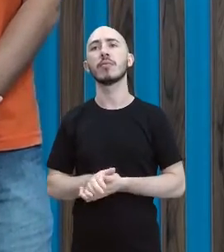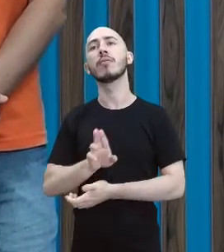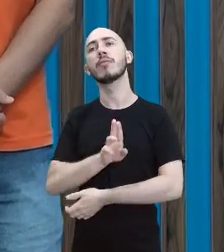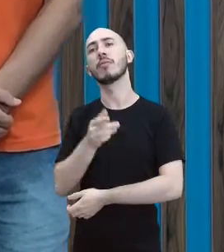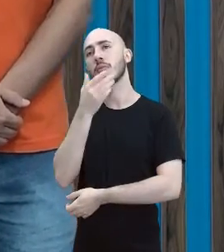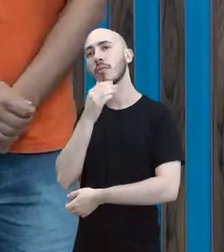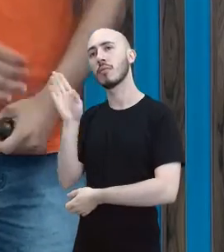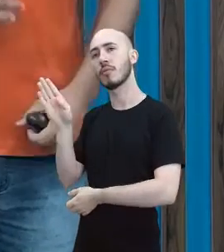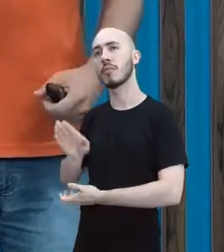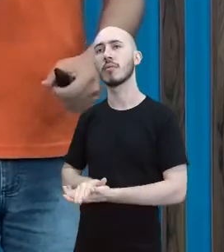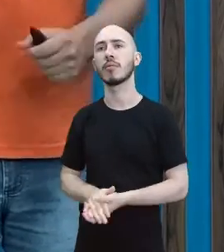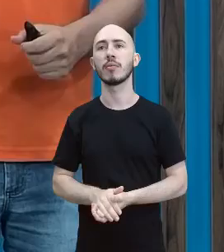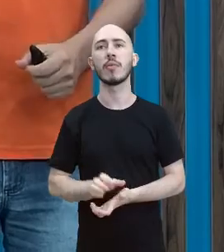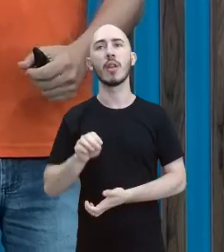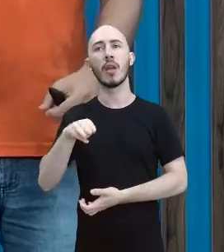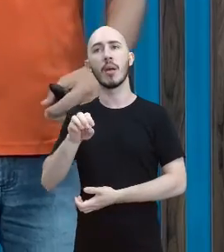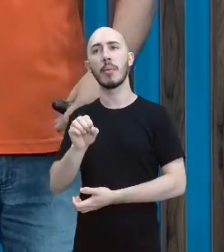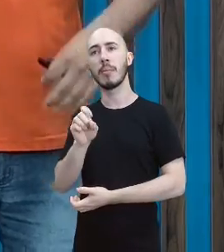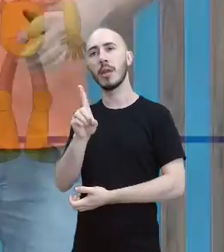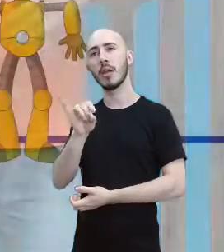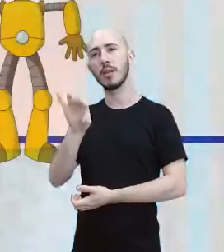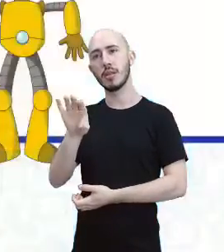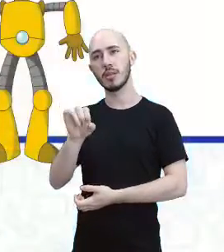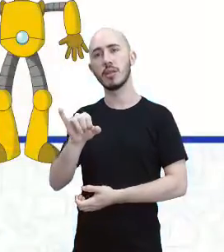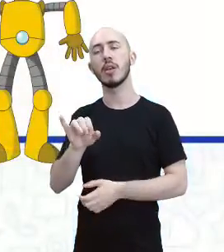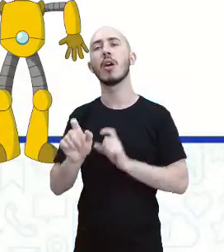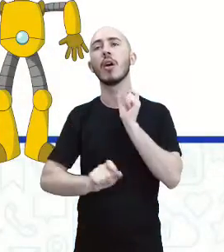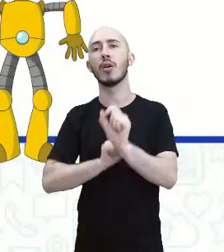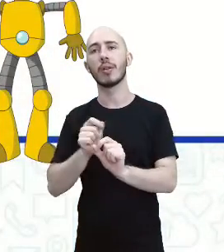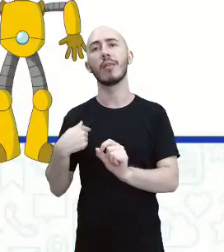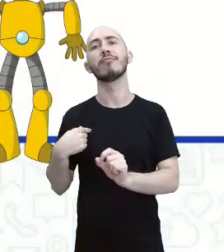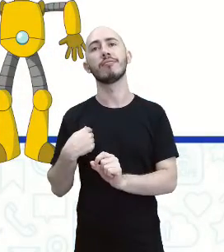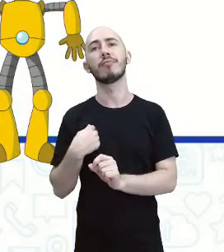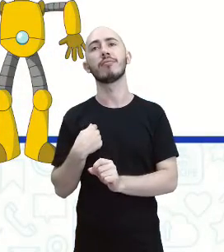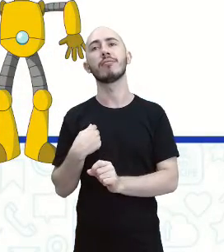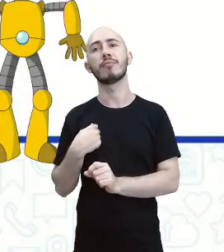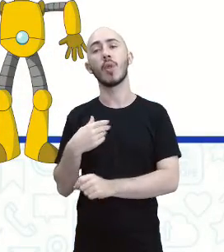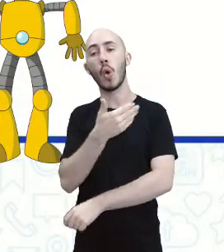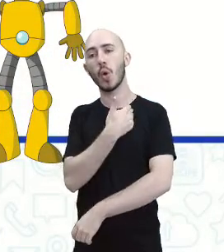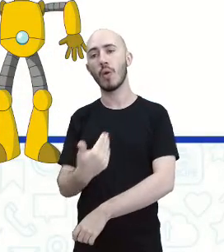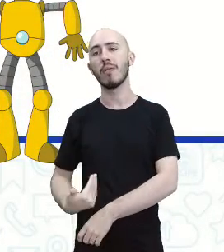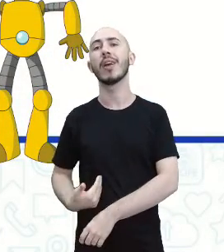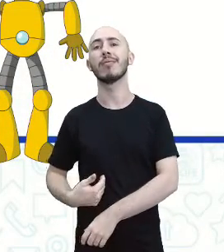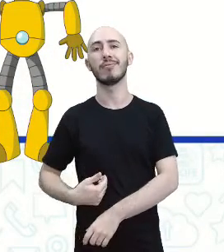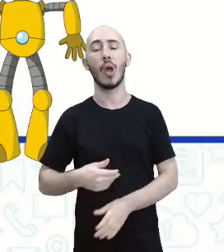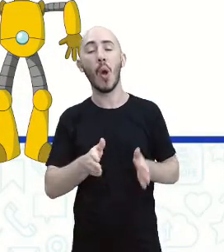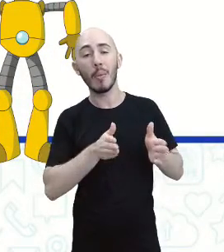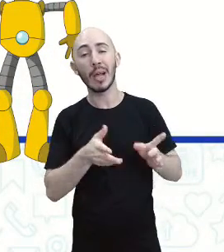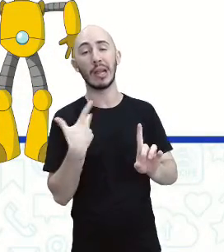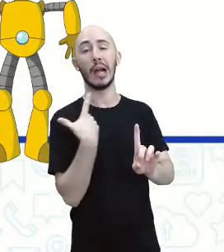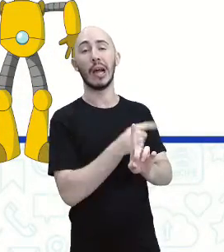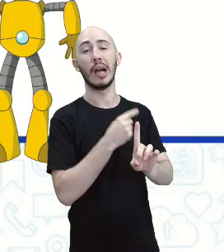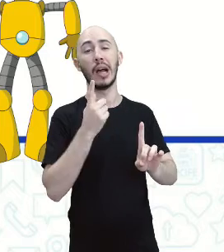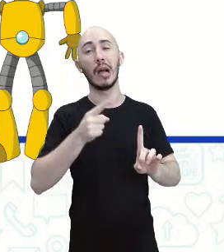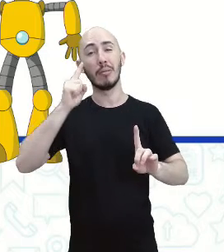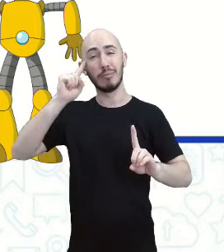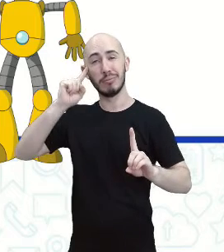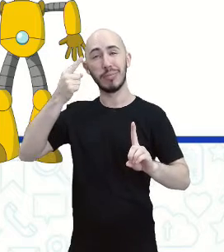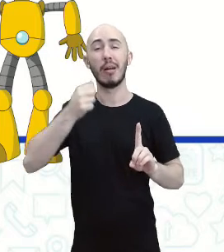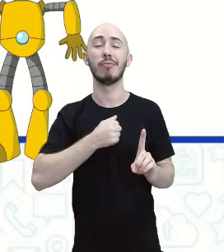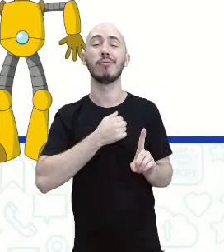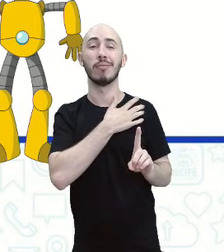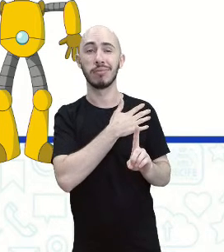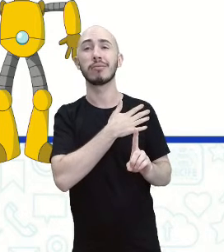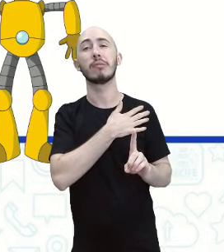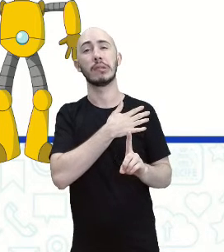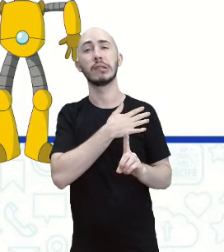Garrastazu Médici. Durante o governo do Médici, né, foi onde o regime atuou ainda com mais dureza, né? Então, foi um governo marcado aí, como eu coloco para